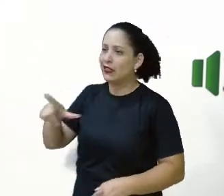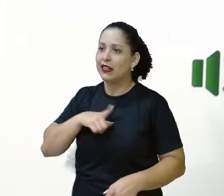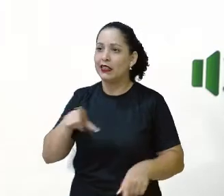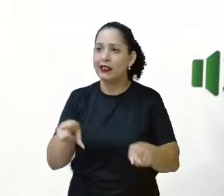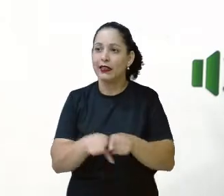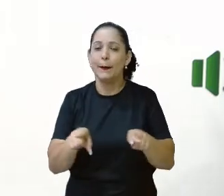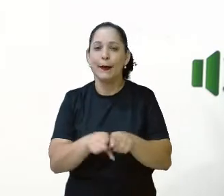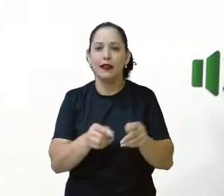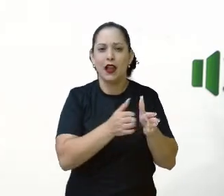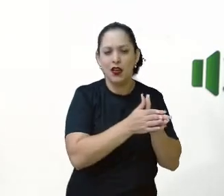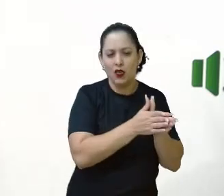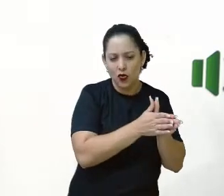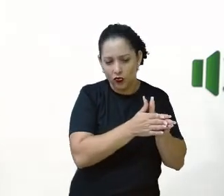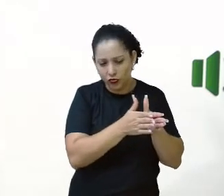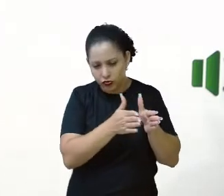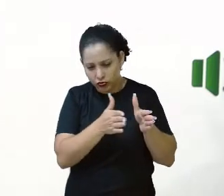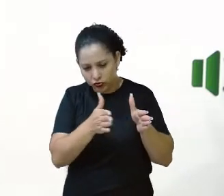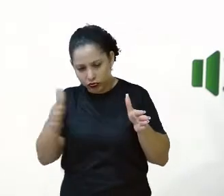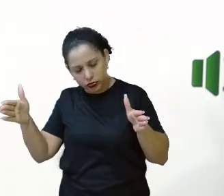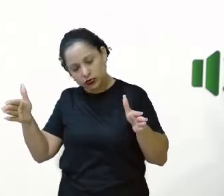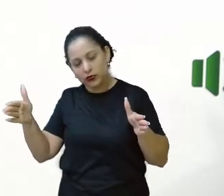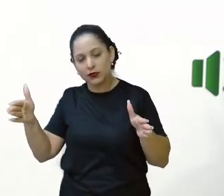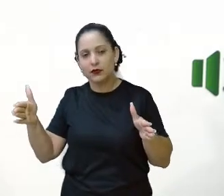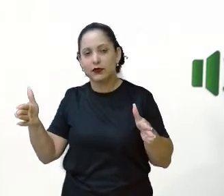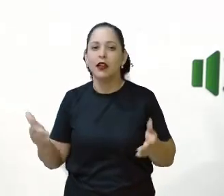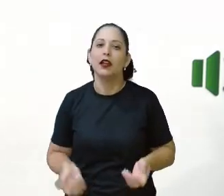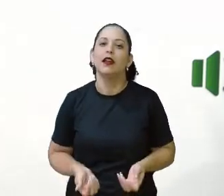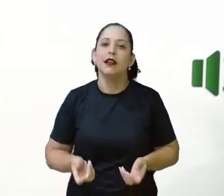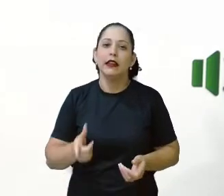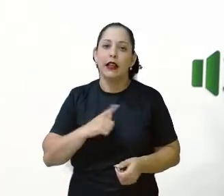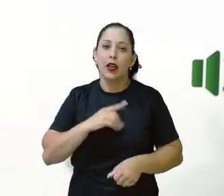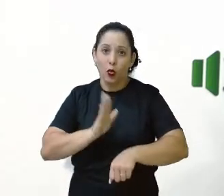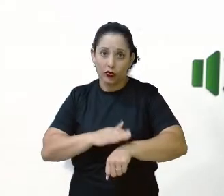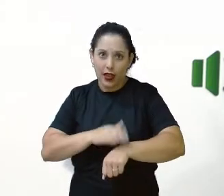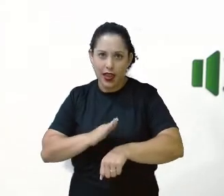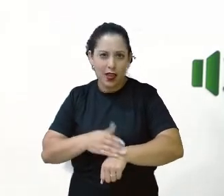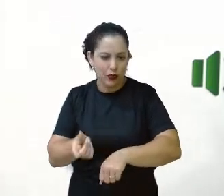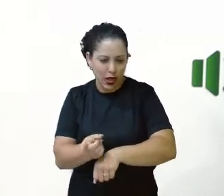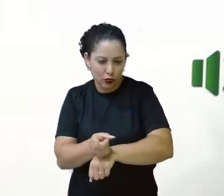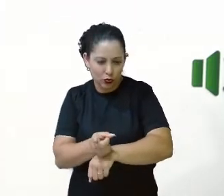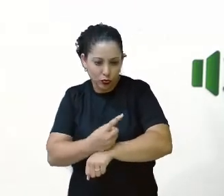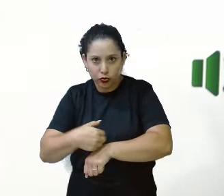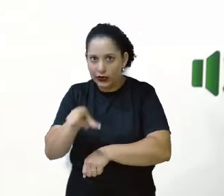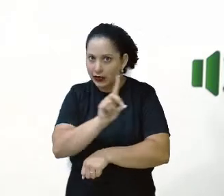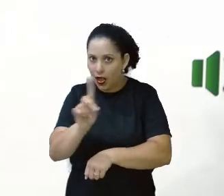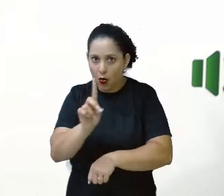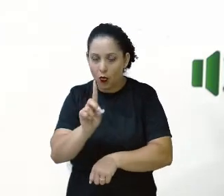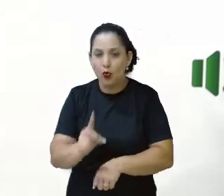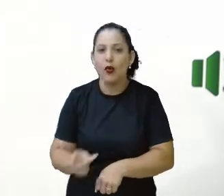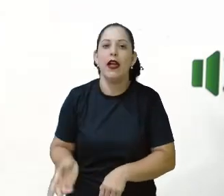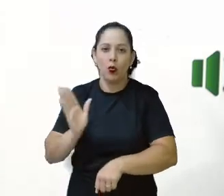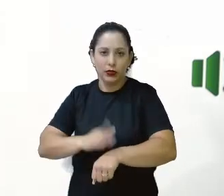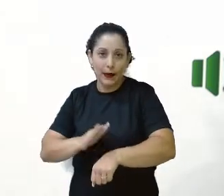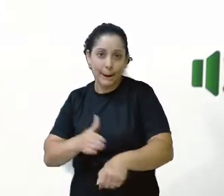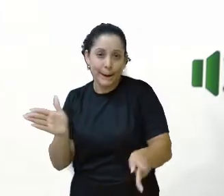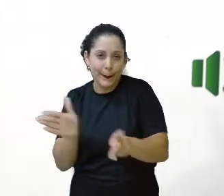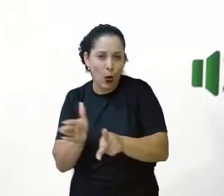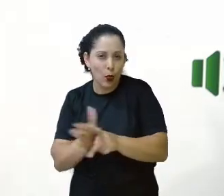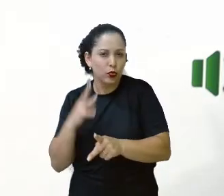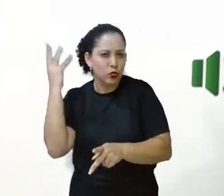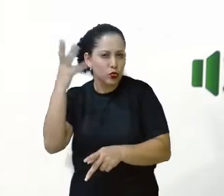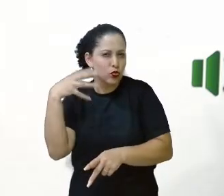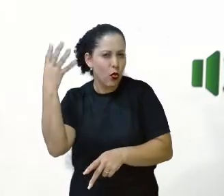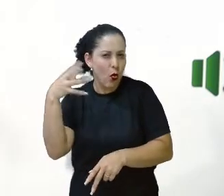também é uma propriedade sonora. Não tem a ver com o tempo de uma música, não, gente. É o tempo do som, tá? Tem sons que